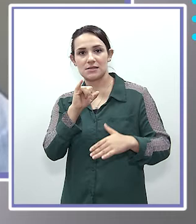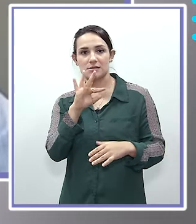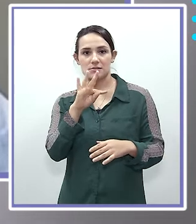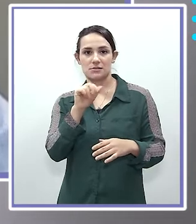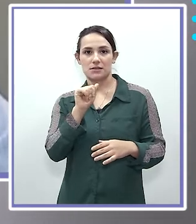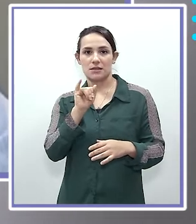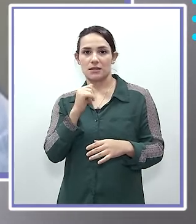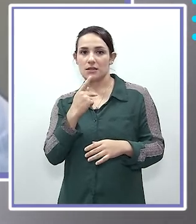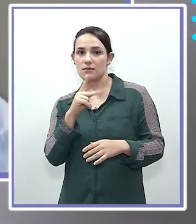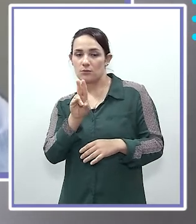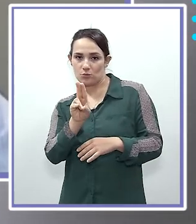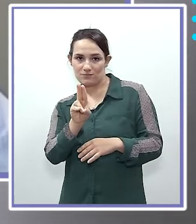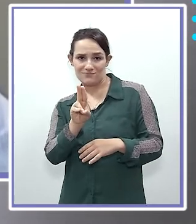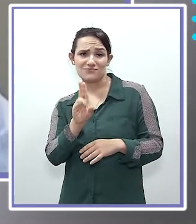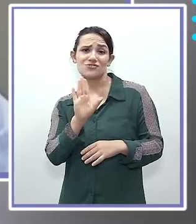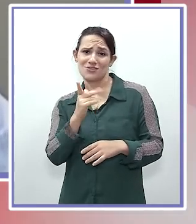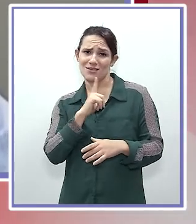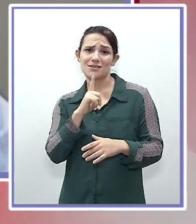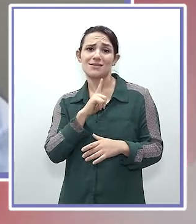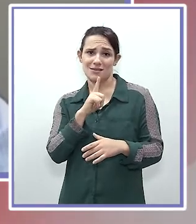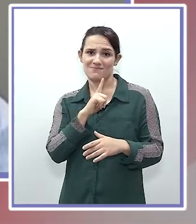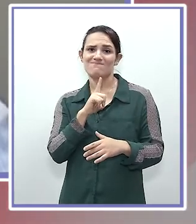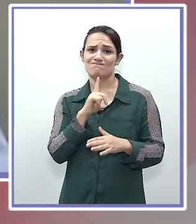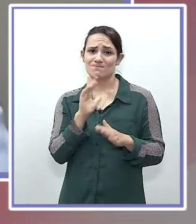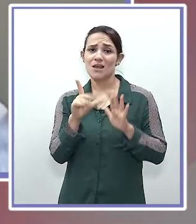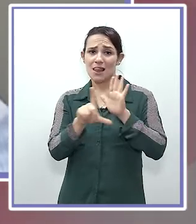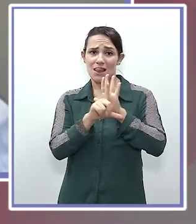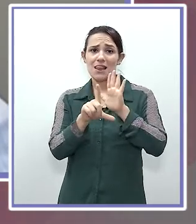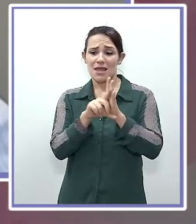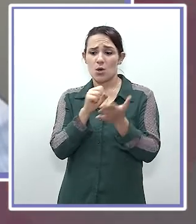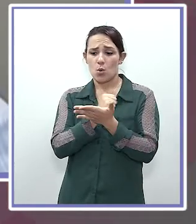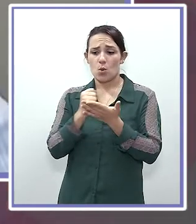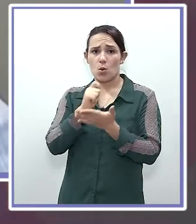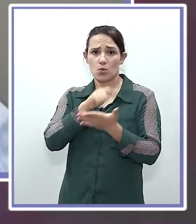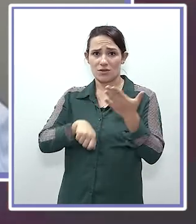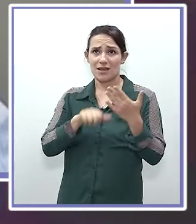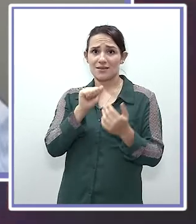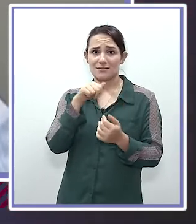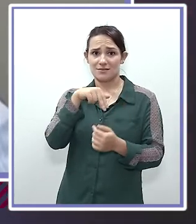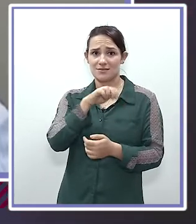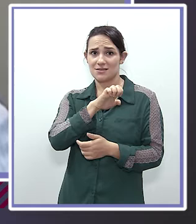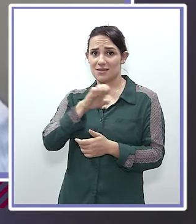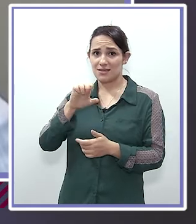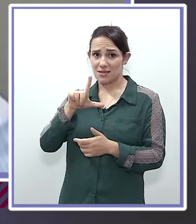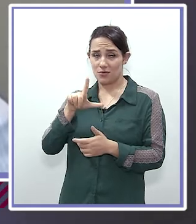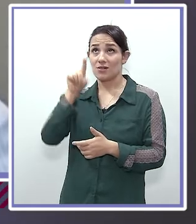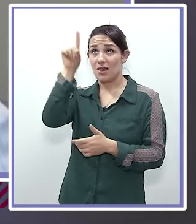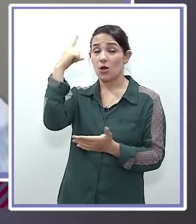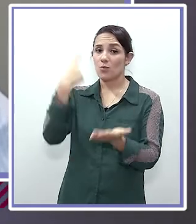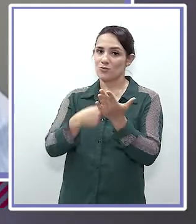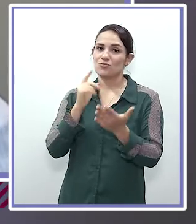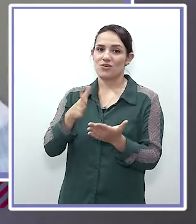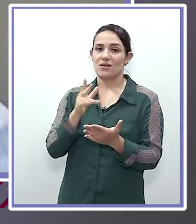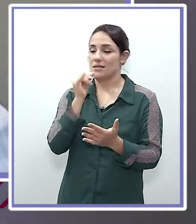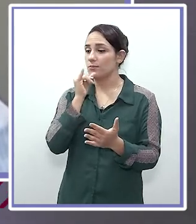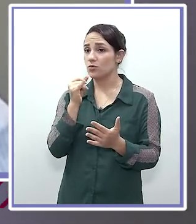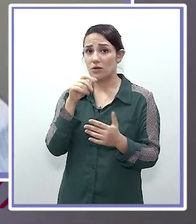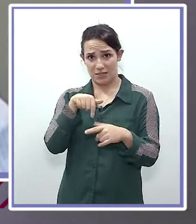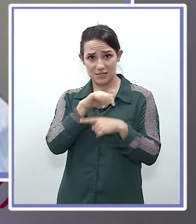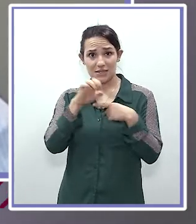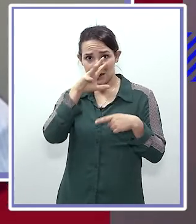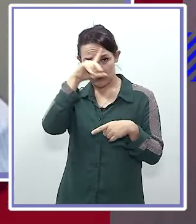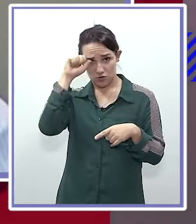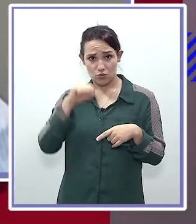full time, nós temos uma quantidade de energia que nós somos obrigados, por contrato, pela ANEEL, pela ONS, de contratar com